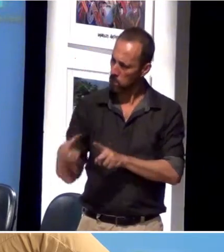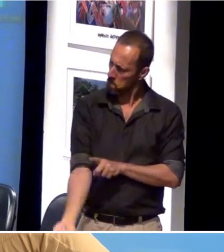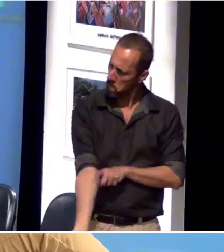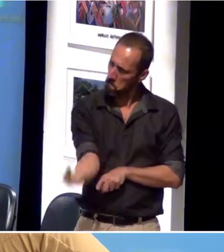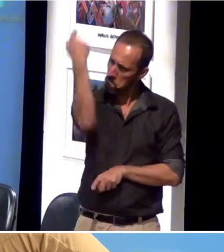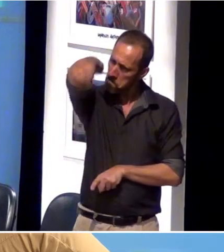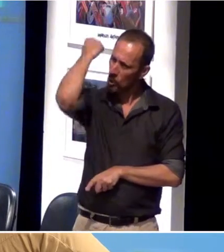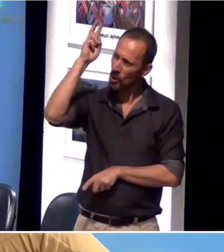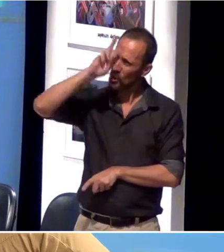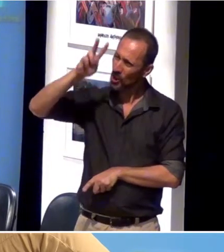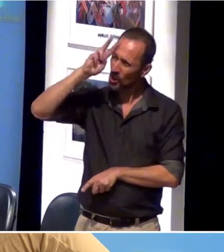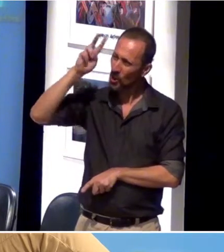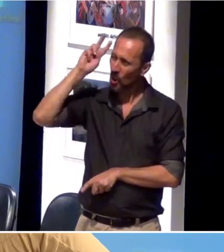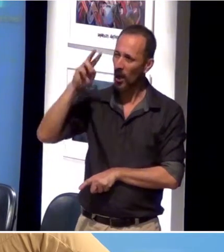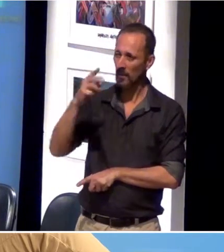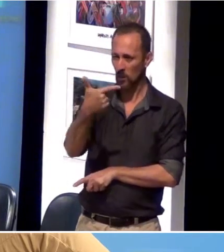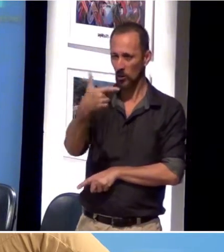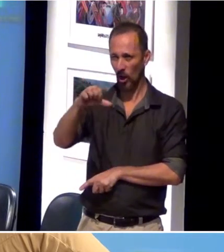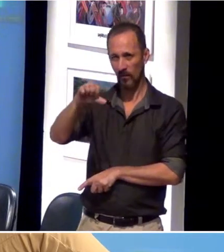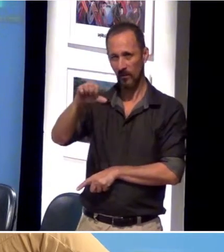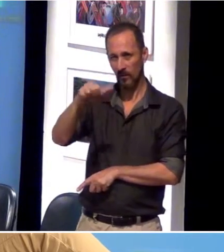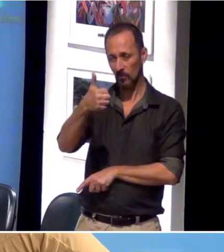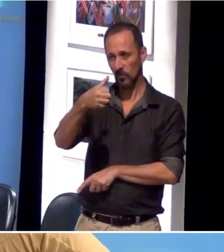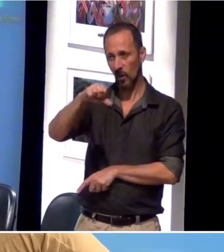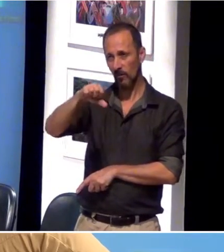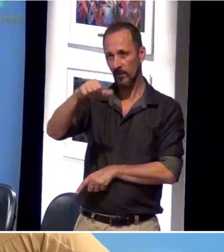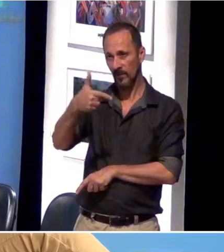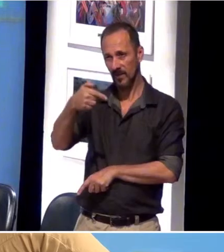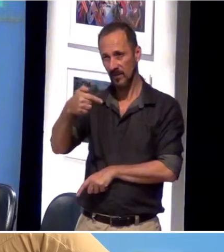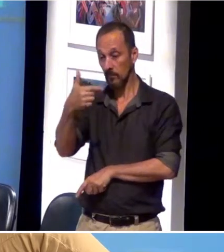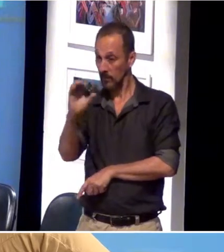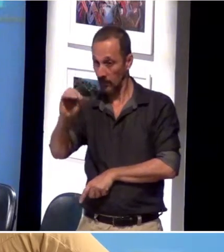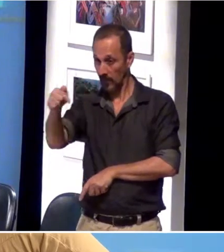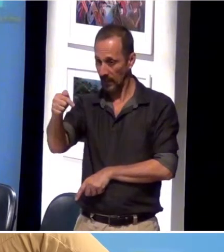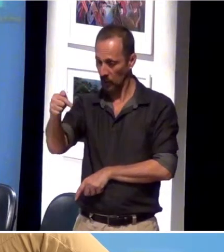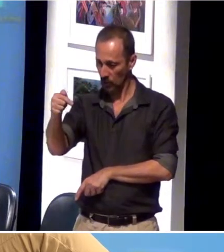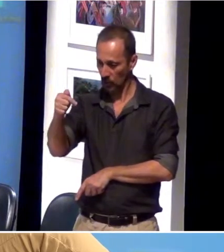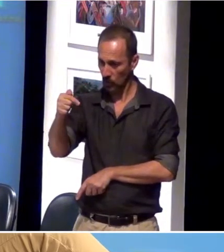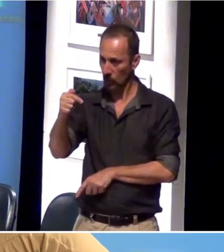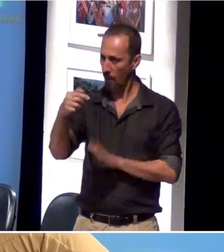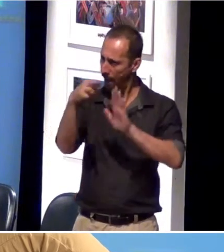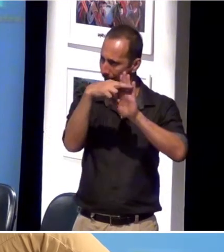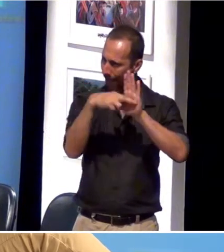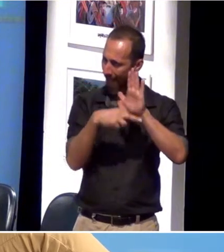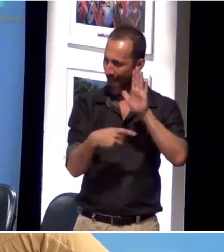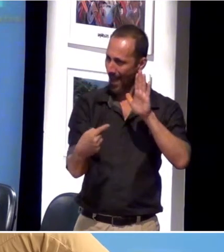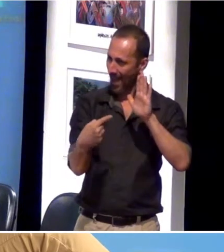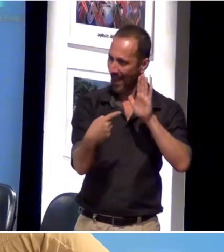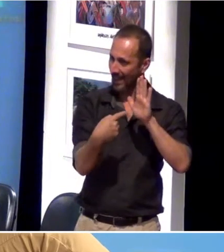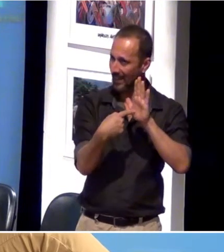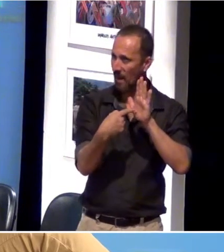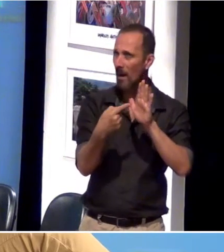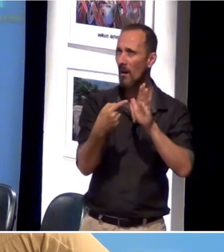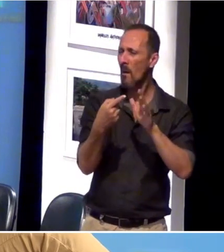Melo Matos e 27, ele é construído desde 1907, quer dizer assim, muito pouco tempo após a